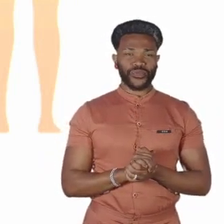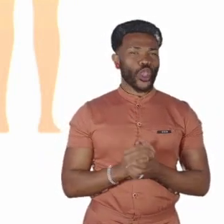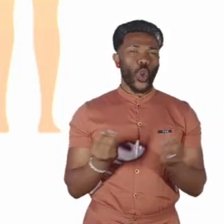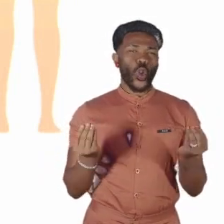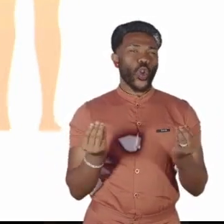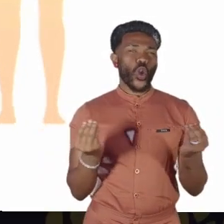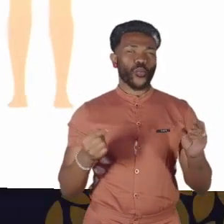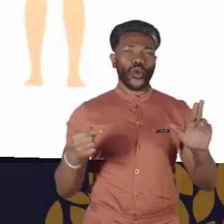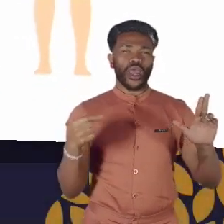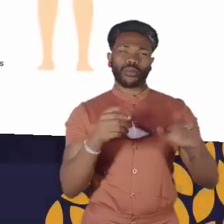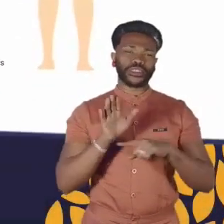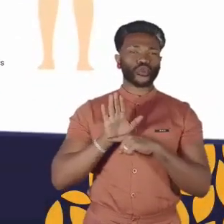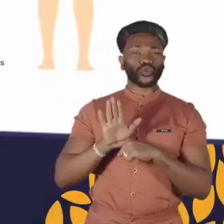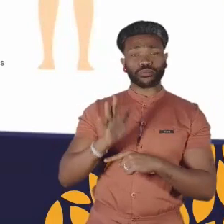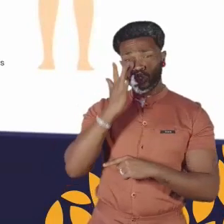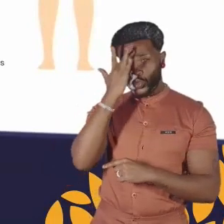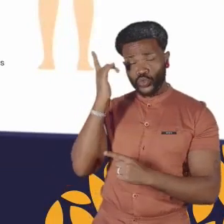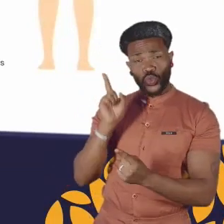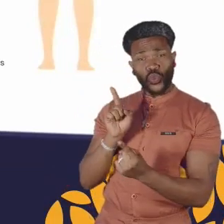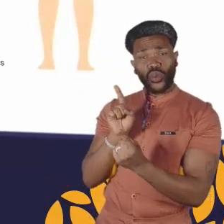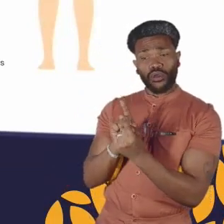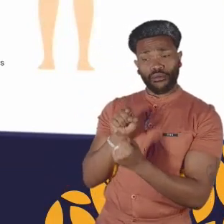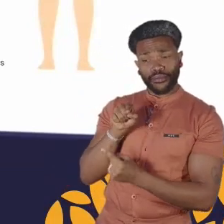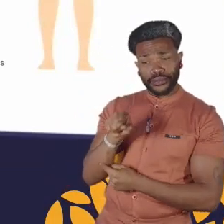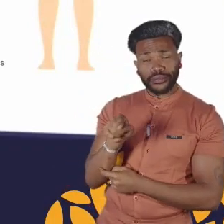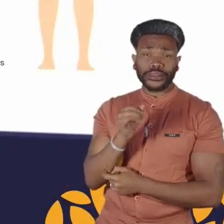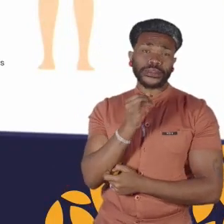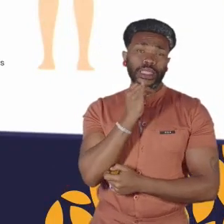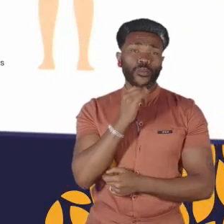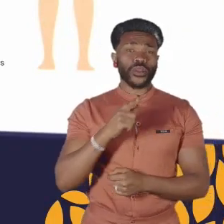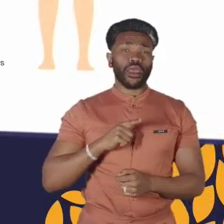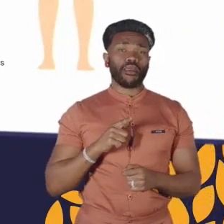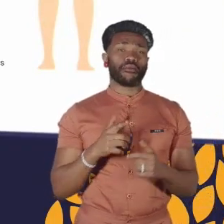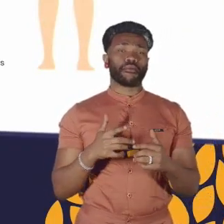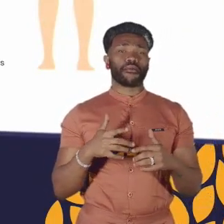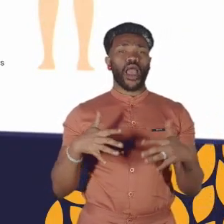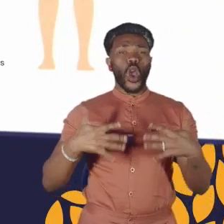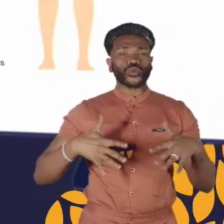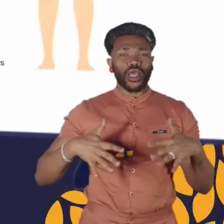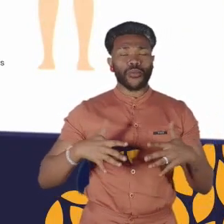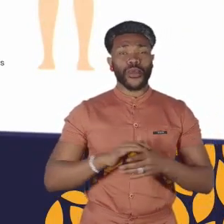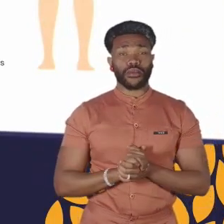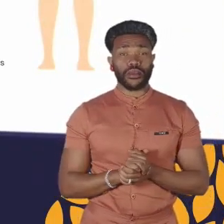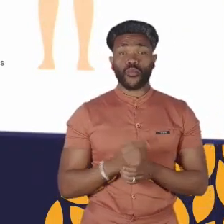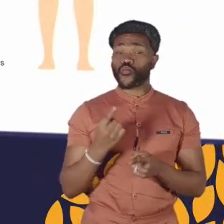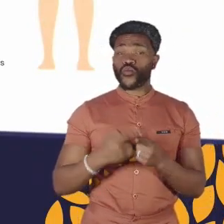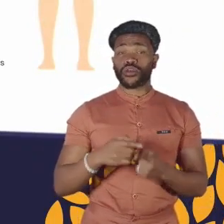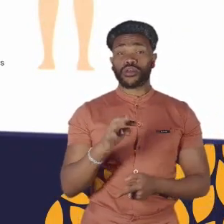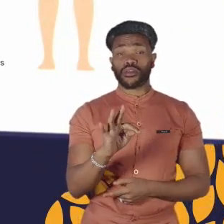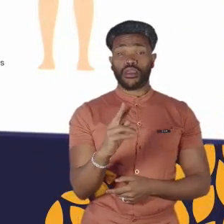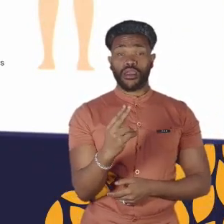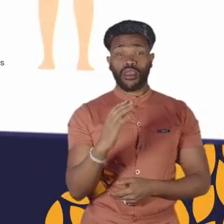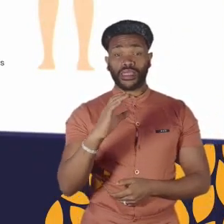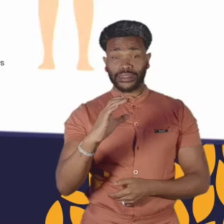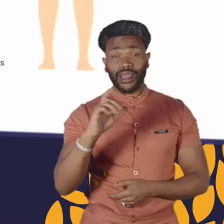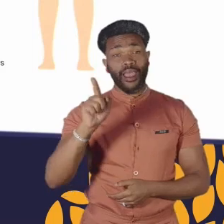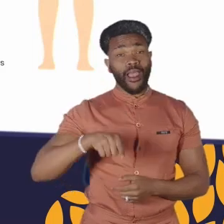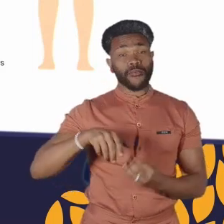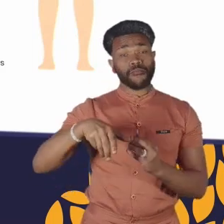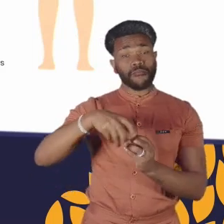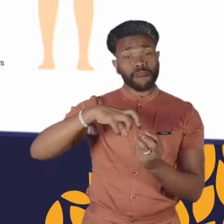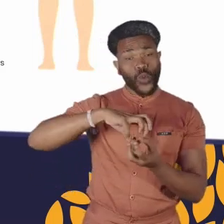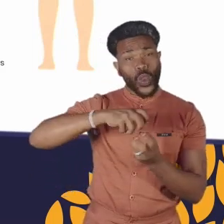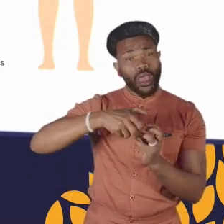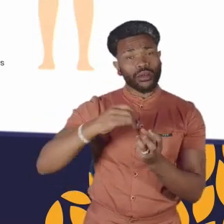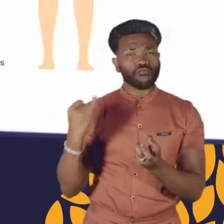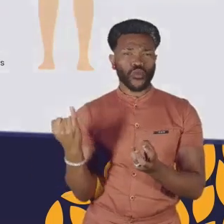Como que a cannabis ajuda um paciente, por exemplo, com Alzheimer? Por que o THC é uma molécula importante